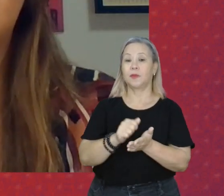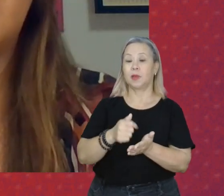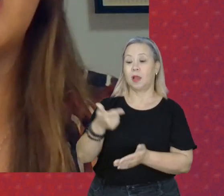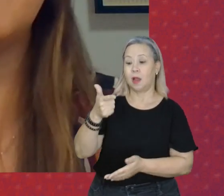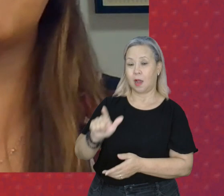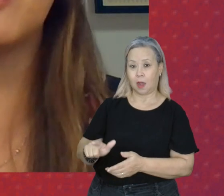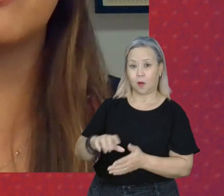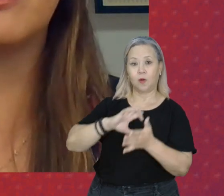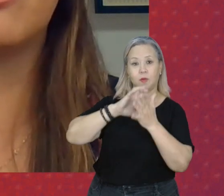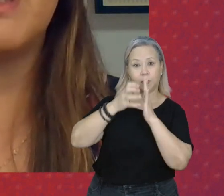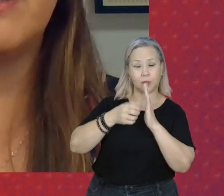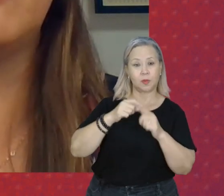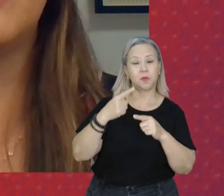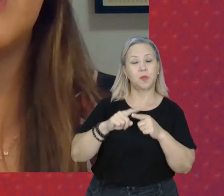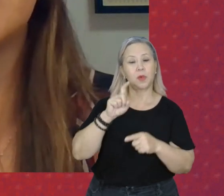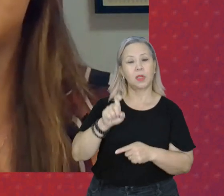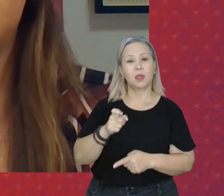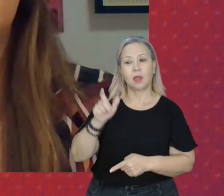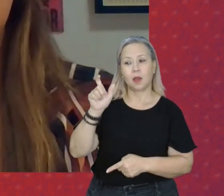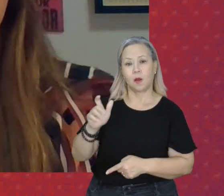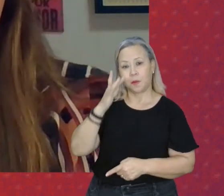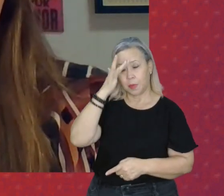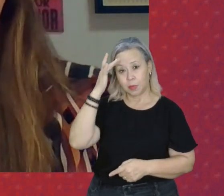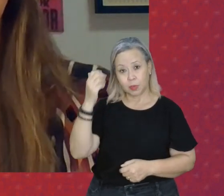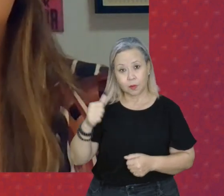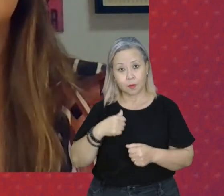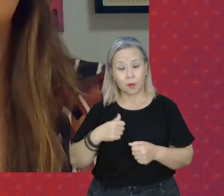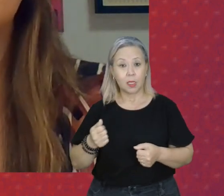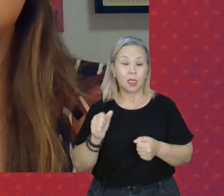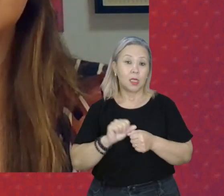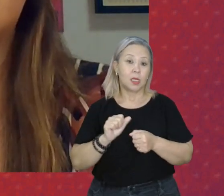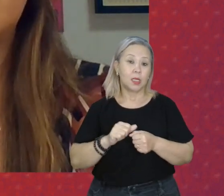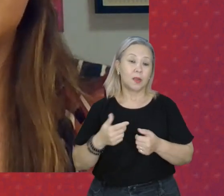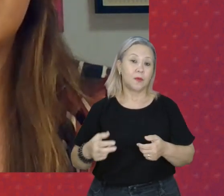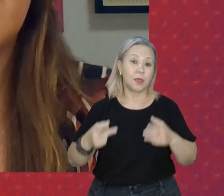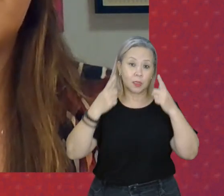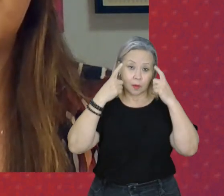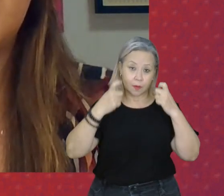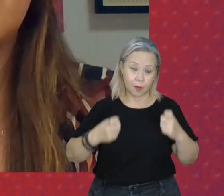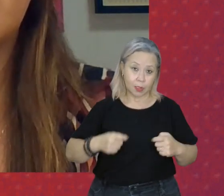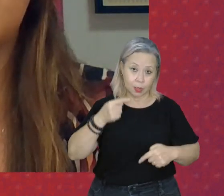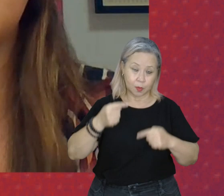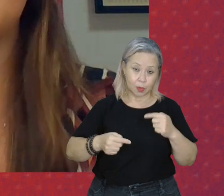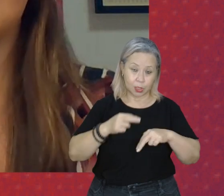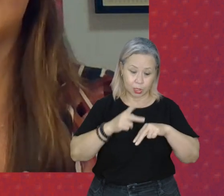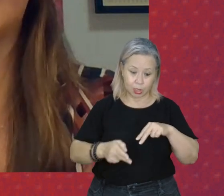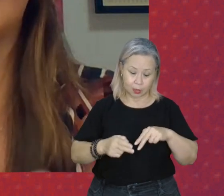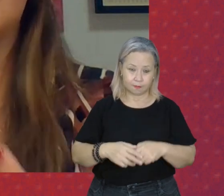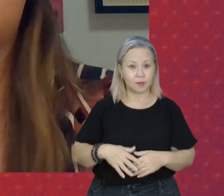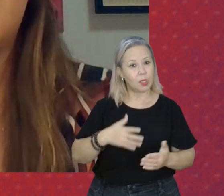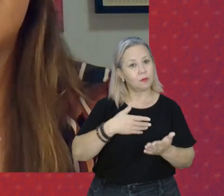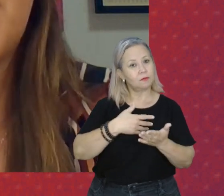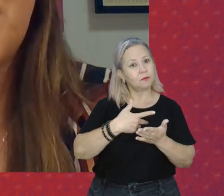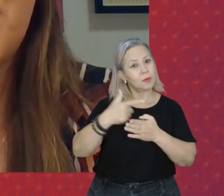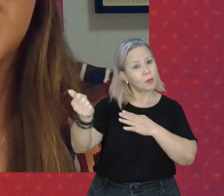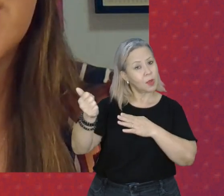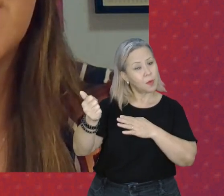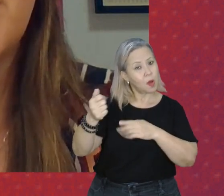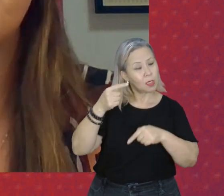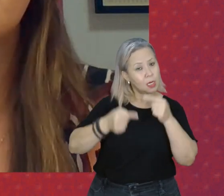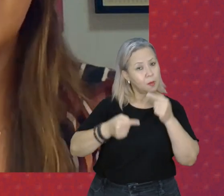políticos porque é uma pessoa que cometeu violência política de gênero, essa pessoa naturalmente sai da política. E qual é a mensagem que você passa